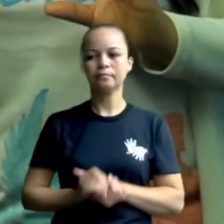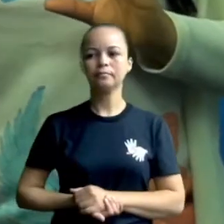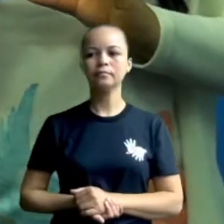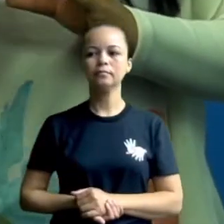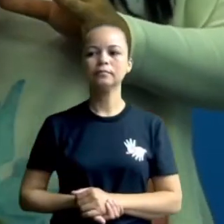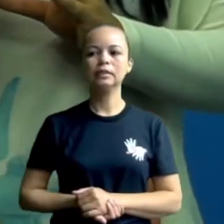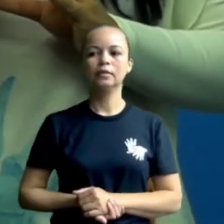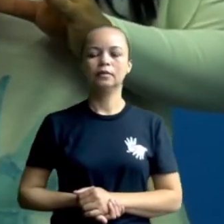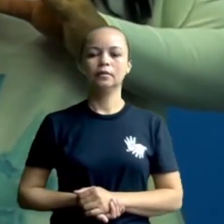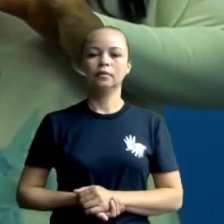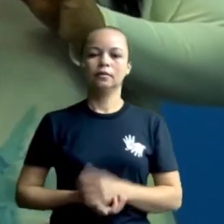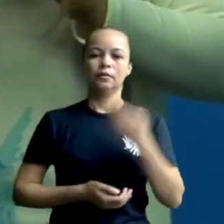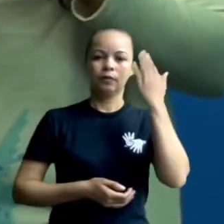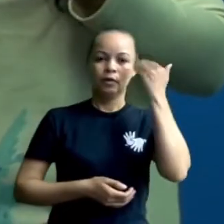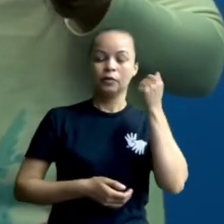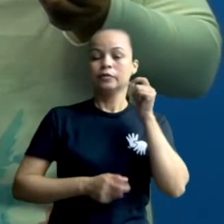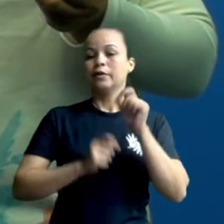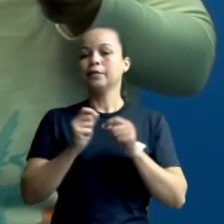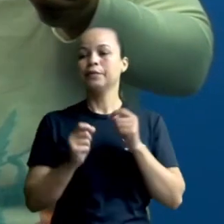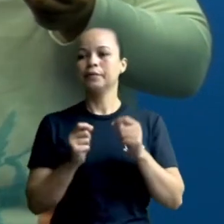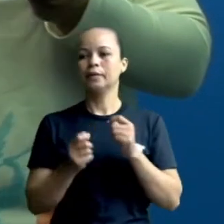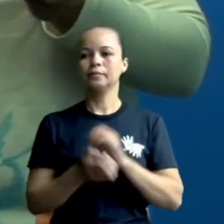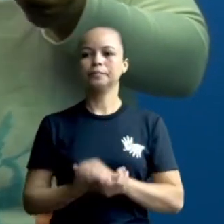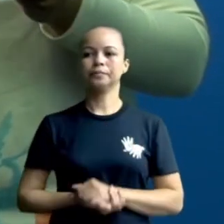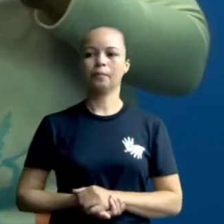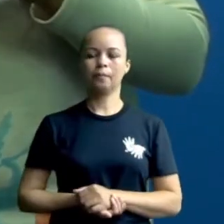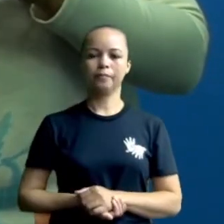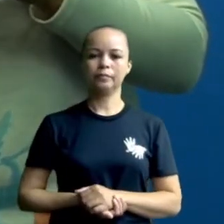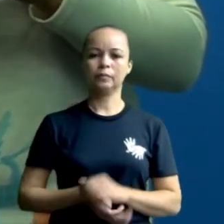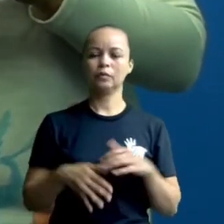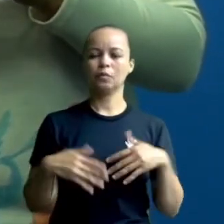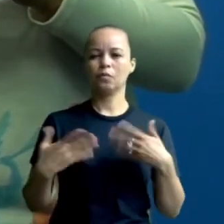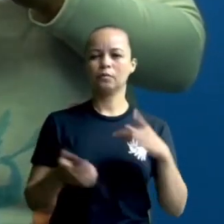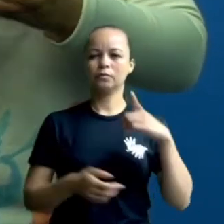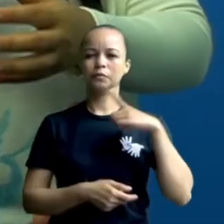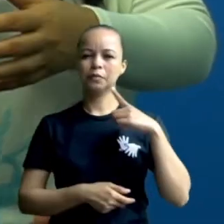sei aqui o seguinte, que quando eu tenho